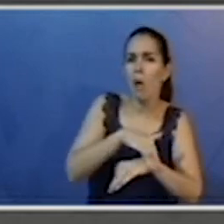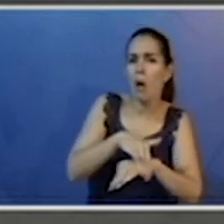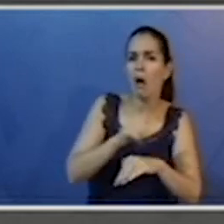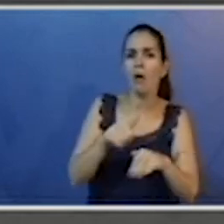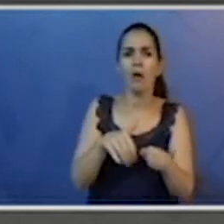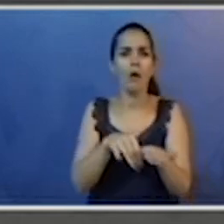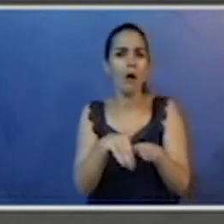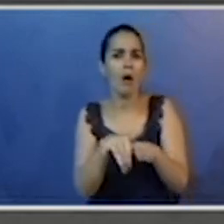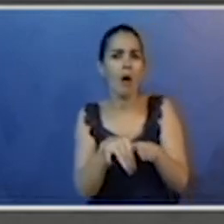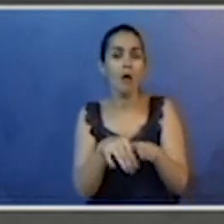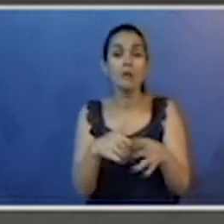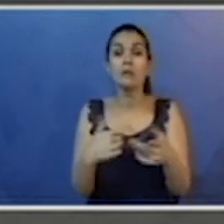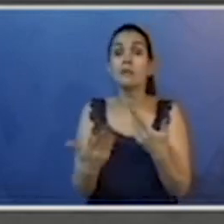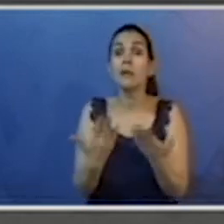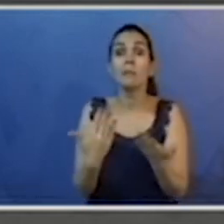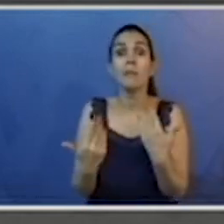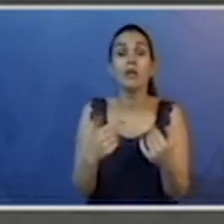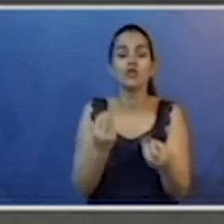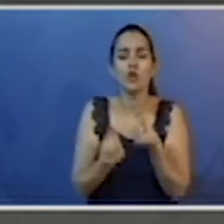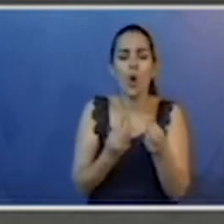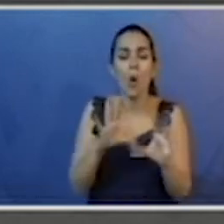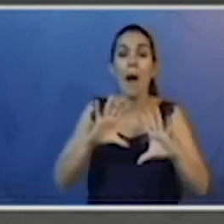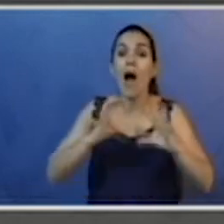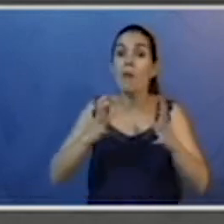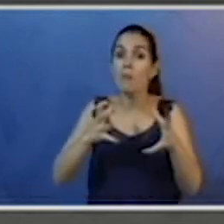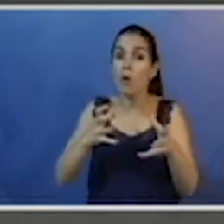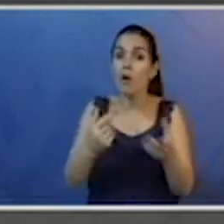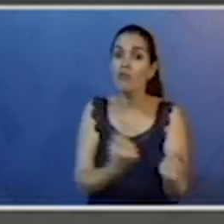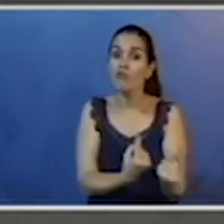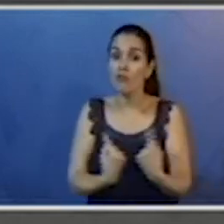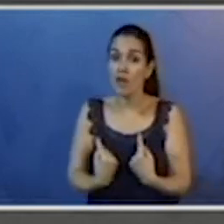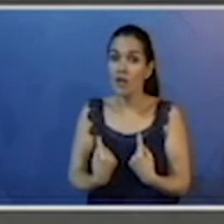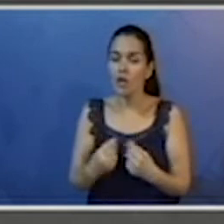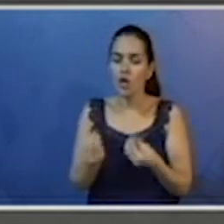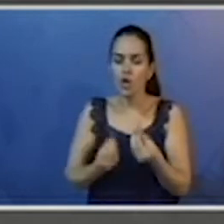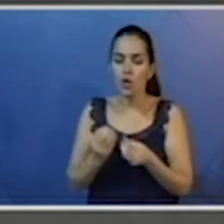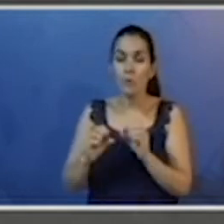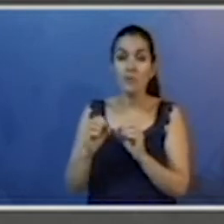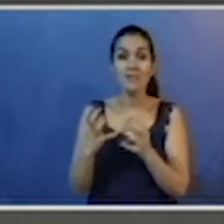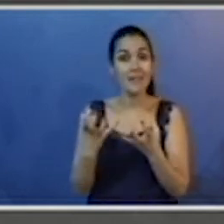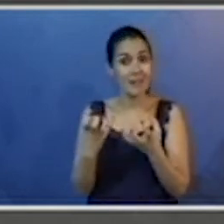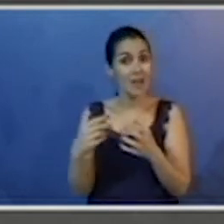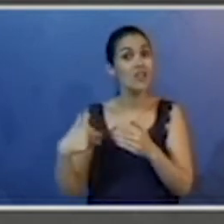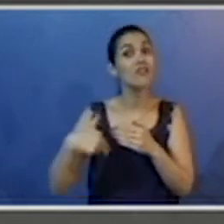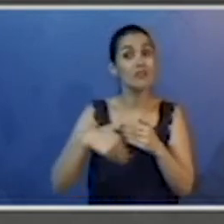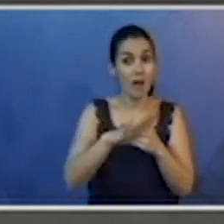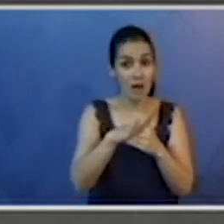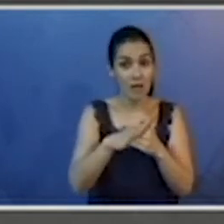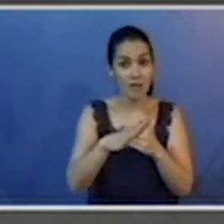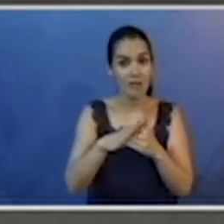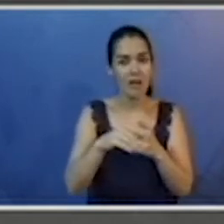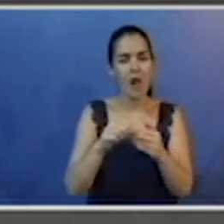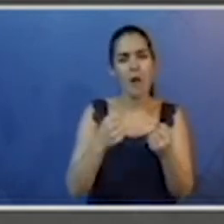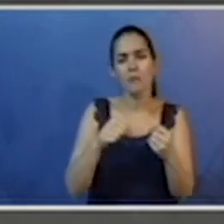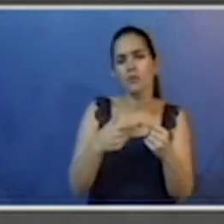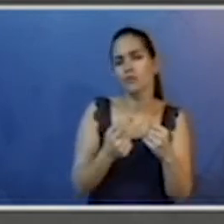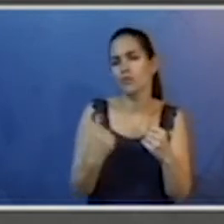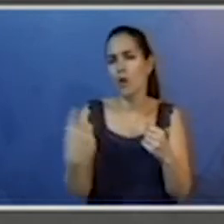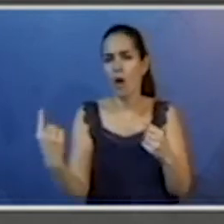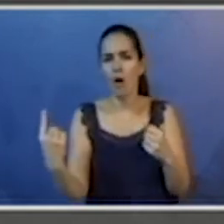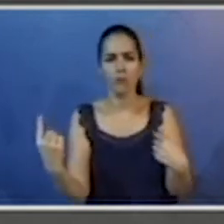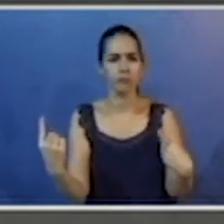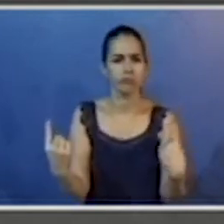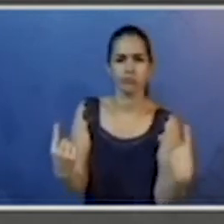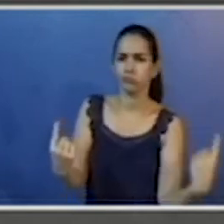depende como a bola vem e Depende de como a gente quer que ela vá para o lugar que a gente às vezes ela vem de um lado às vezes